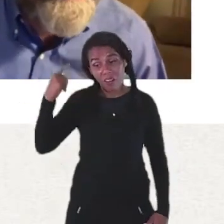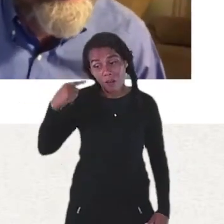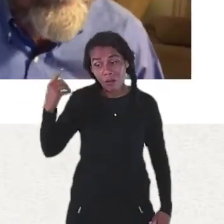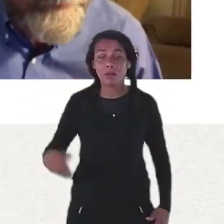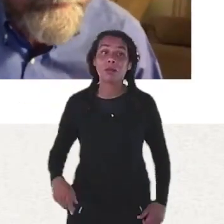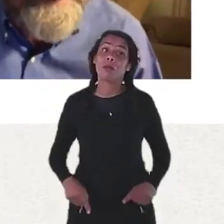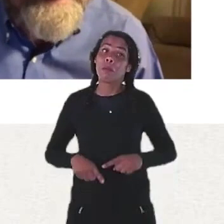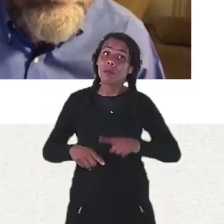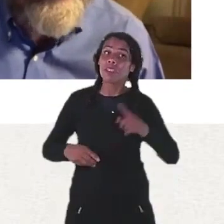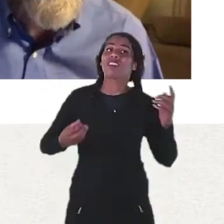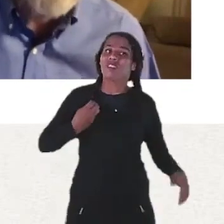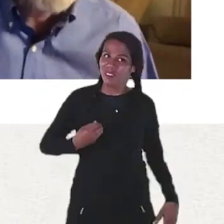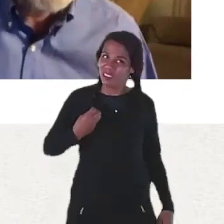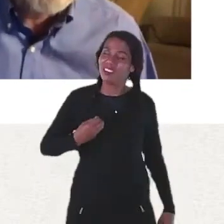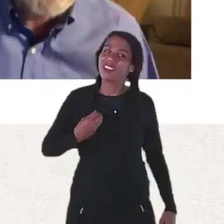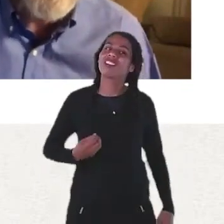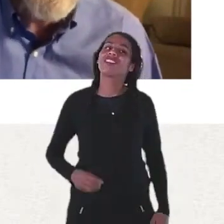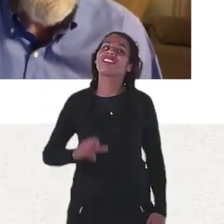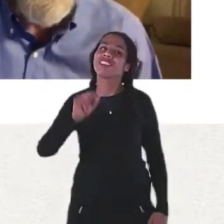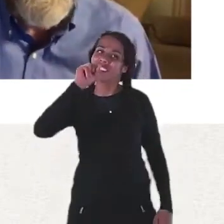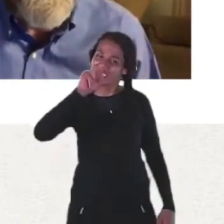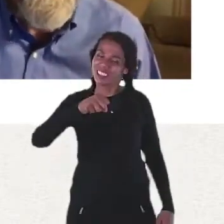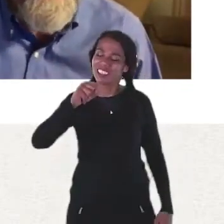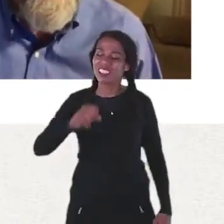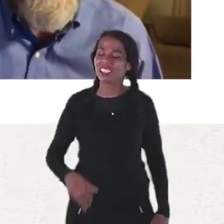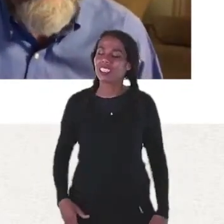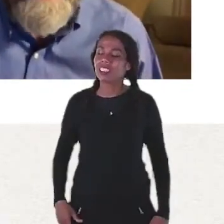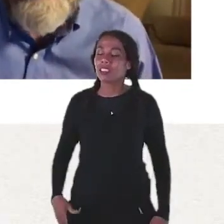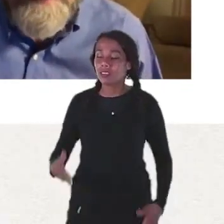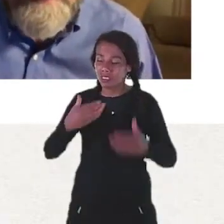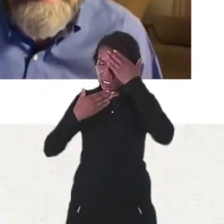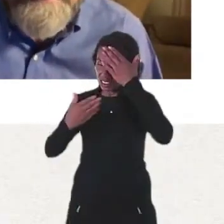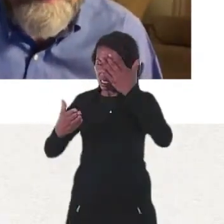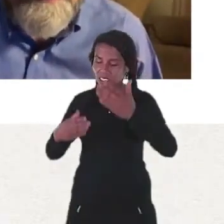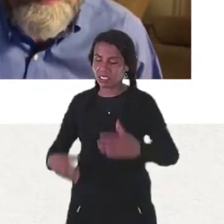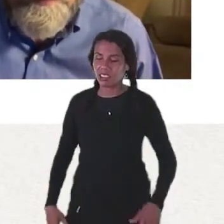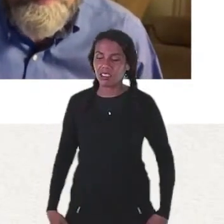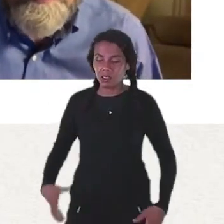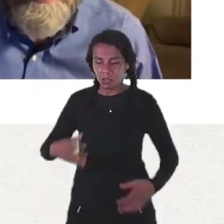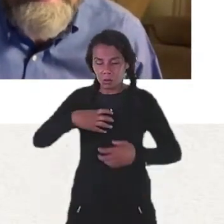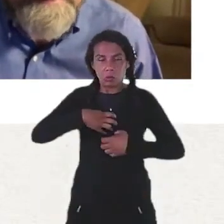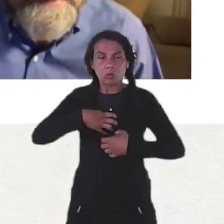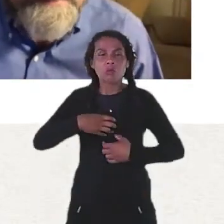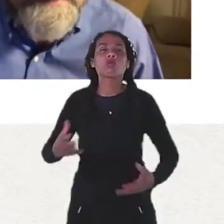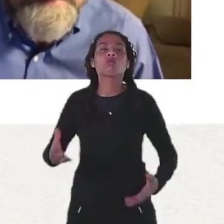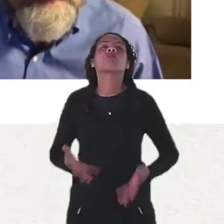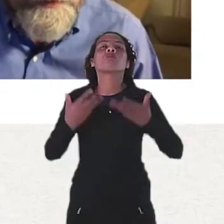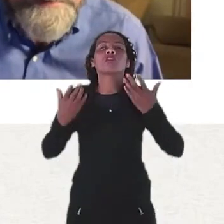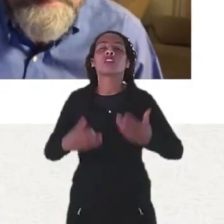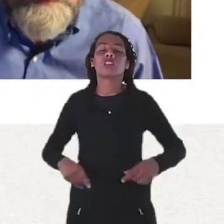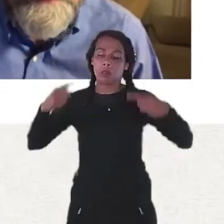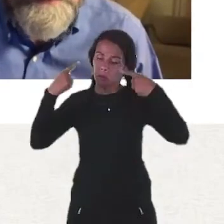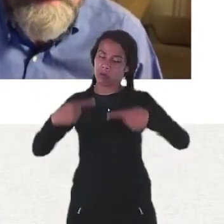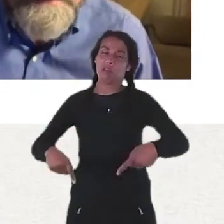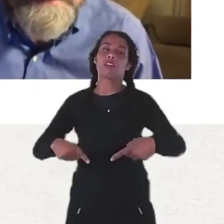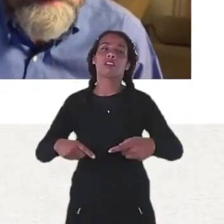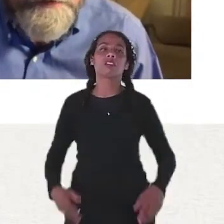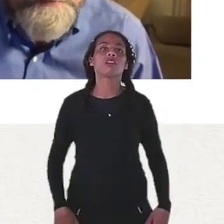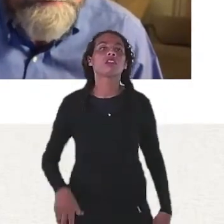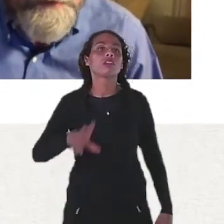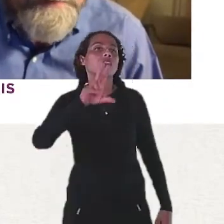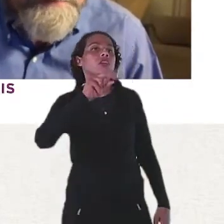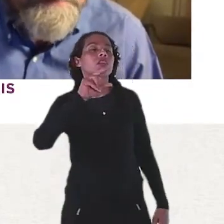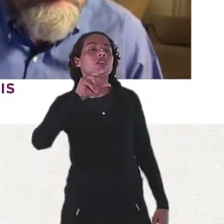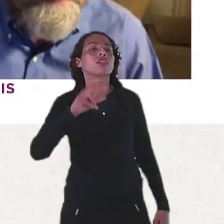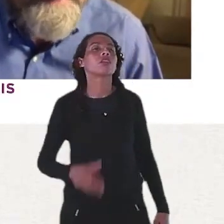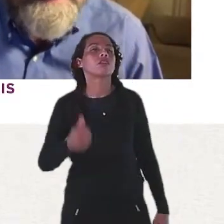Então, muito obrigado pelo incentivo, né? Mas a minha avó traduziu essas coisas que o Arthur Clarke,